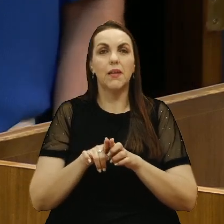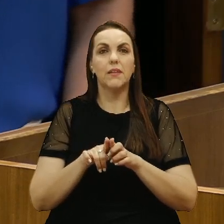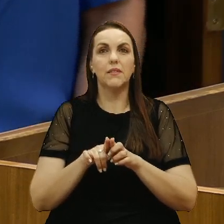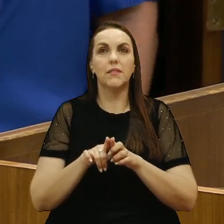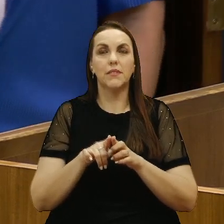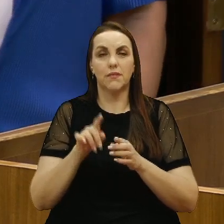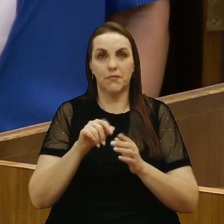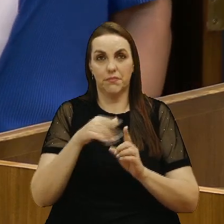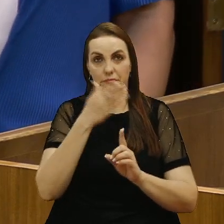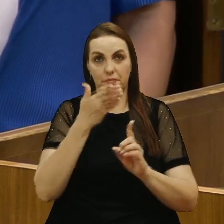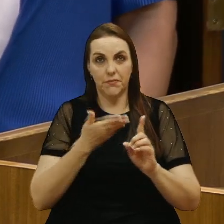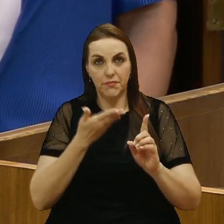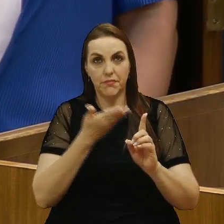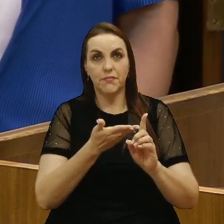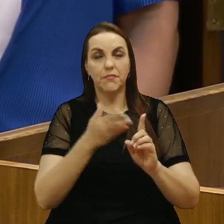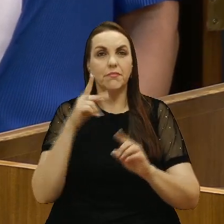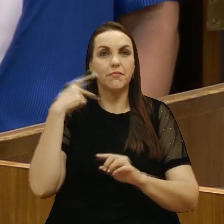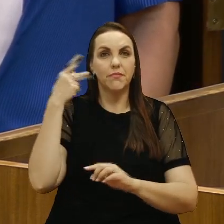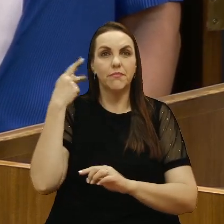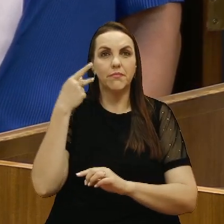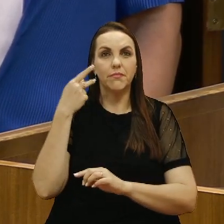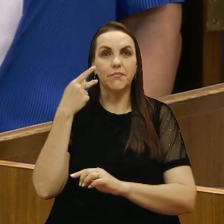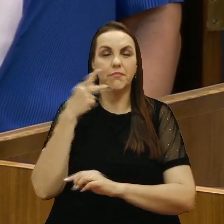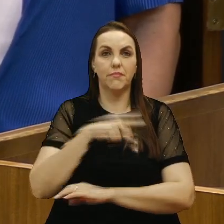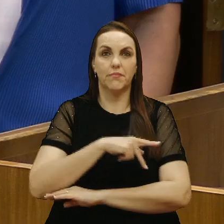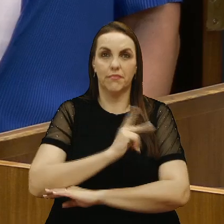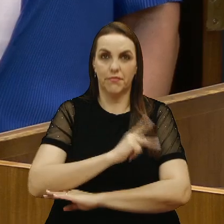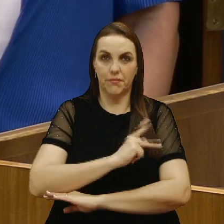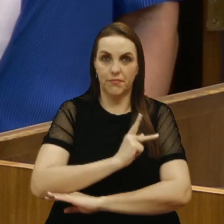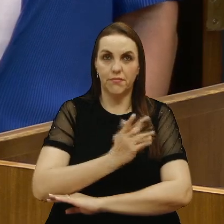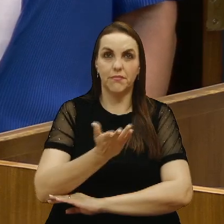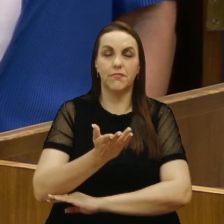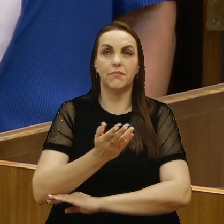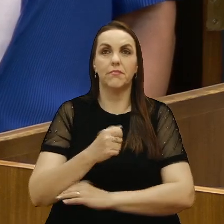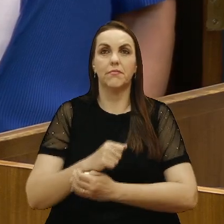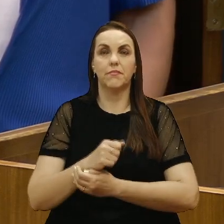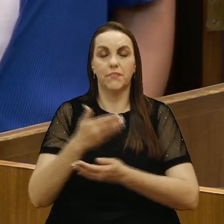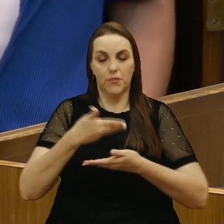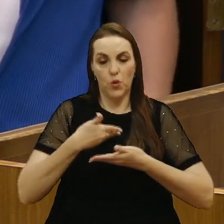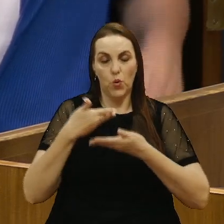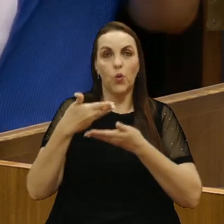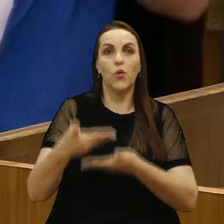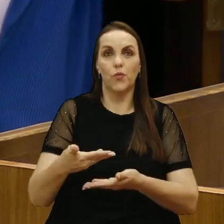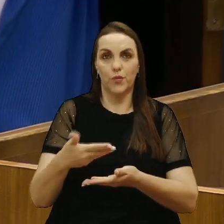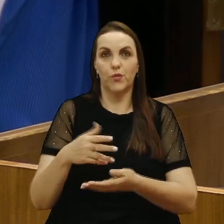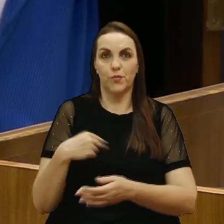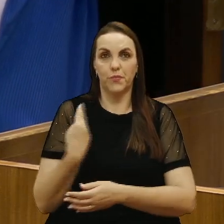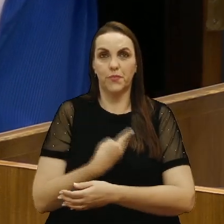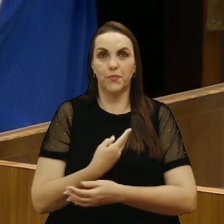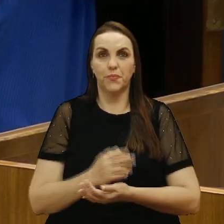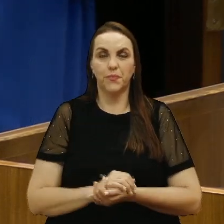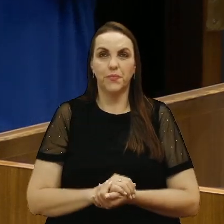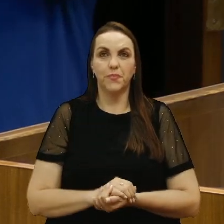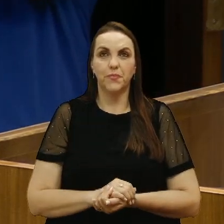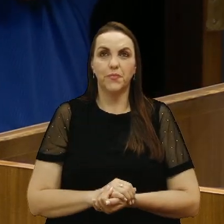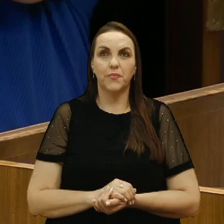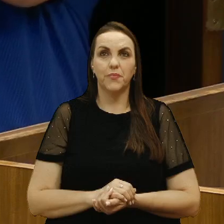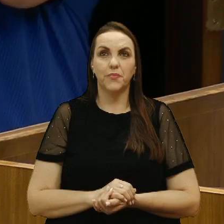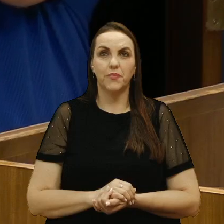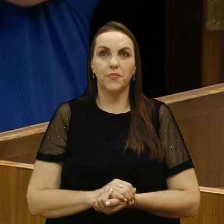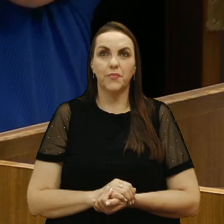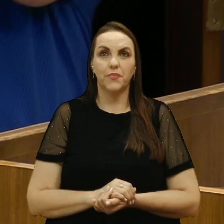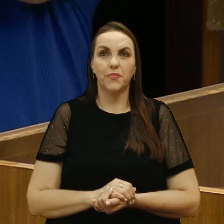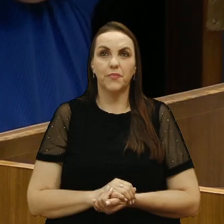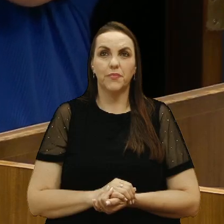menção honrosa ao nobre vereador Pedro Rodrigues, que direcionou o convite a nós. De